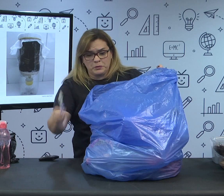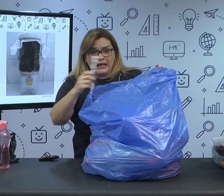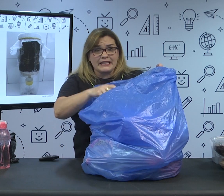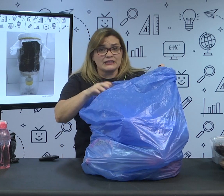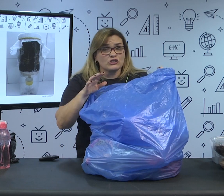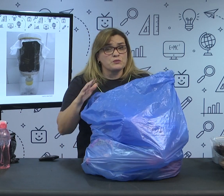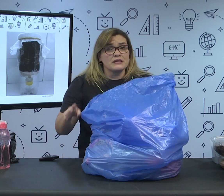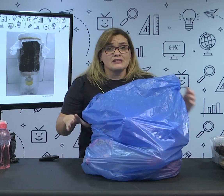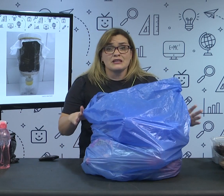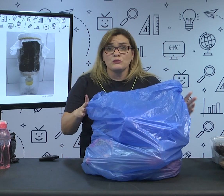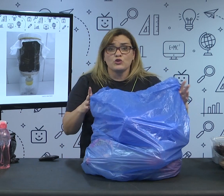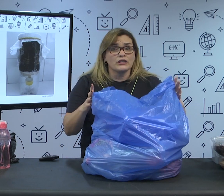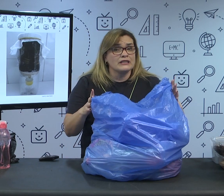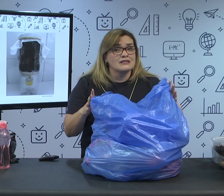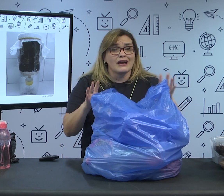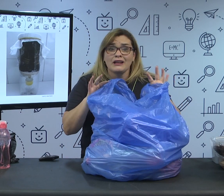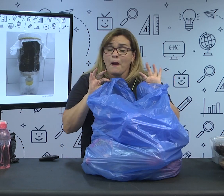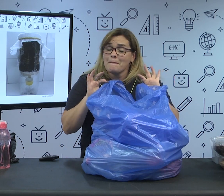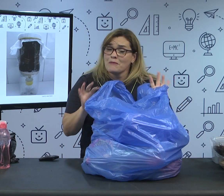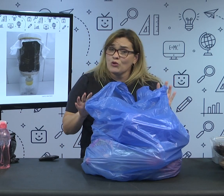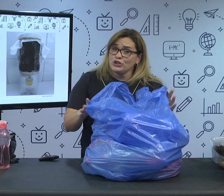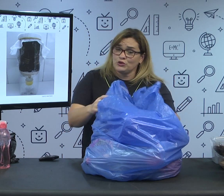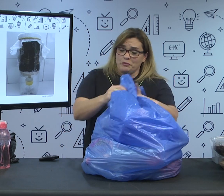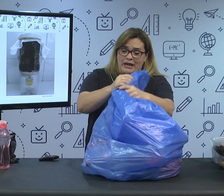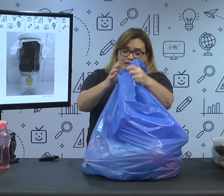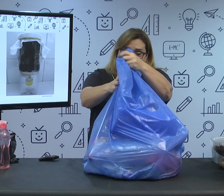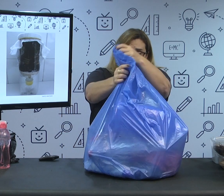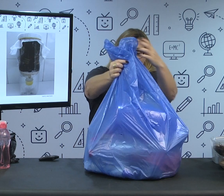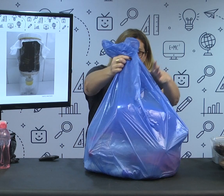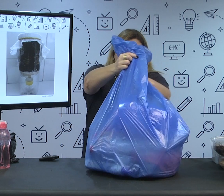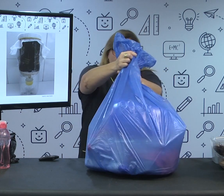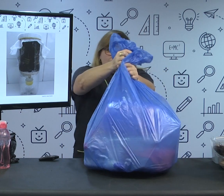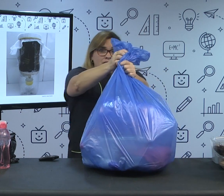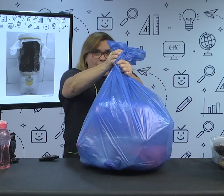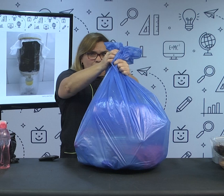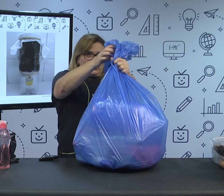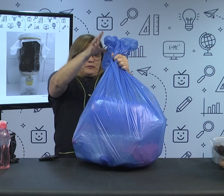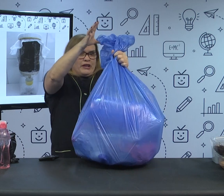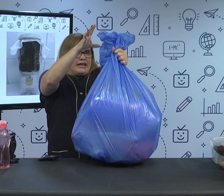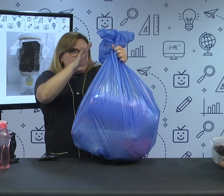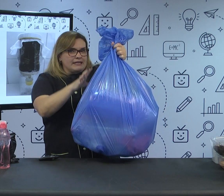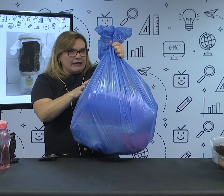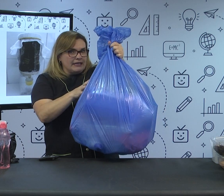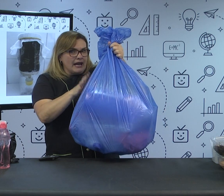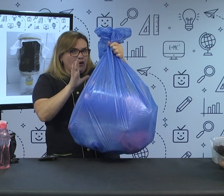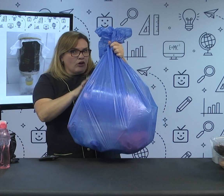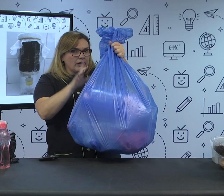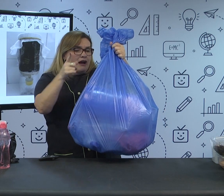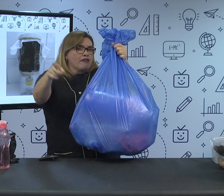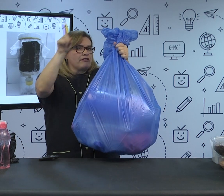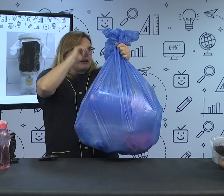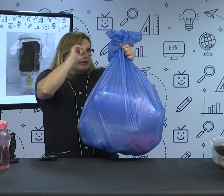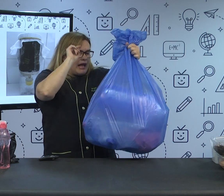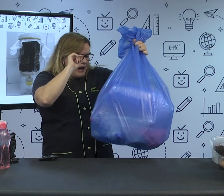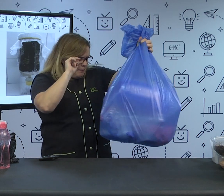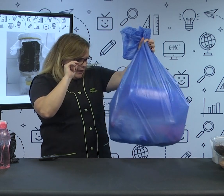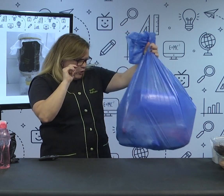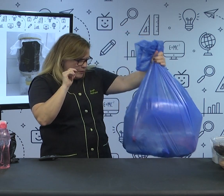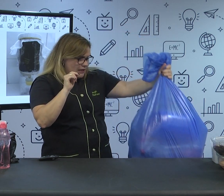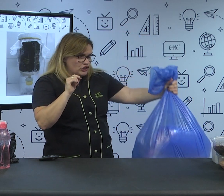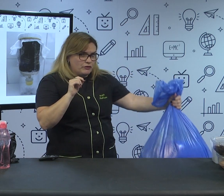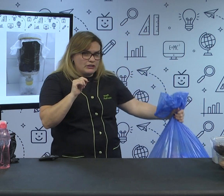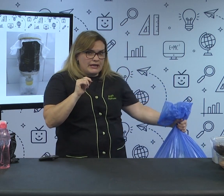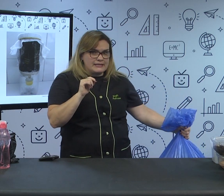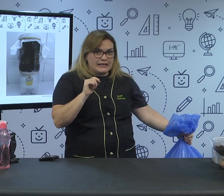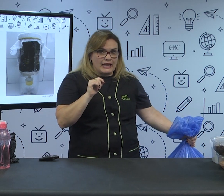do nosso planeta, nós precisamos organizar muito bem esse lixo, certo? Esse aqui agora vai lá para